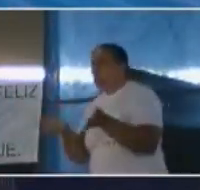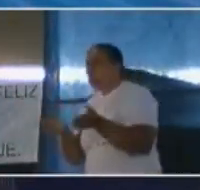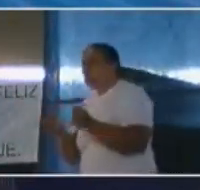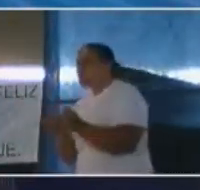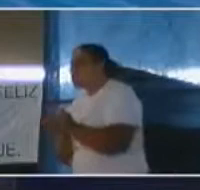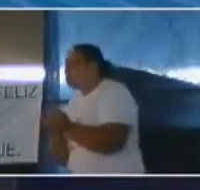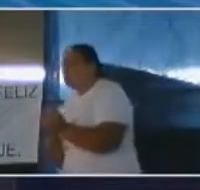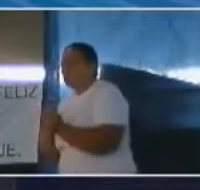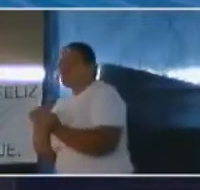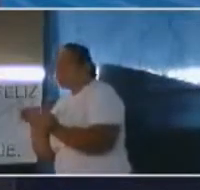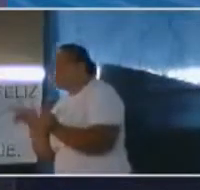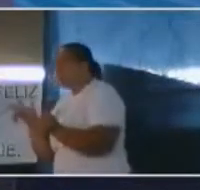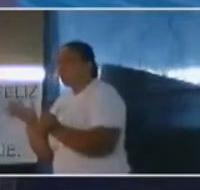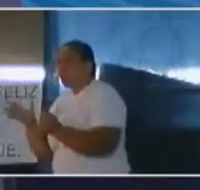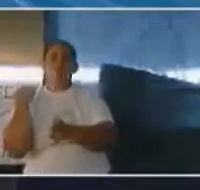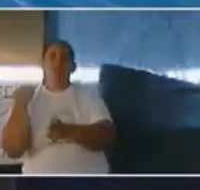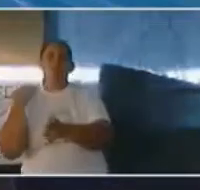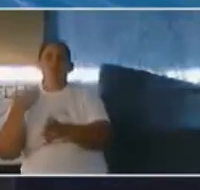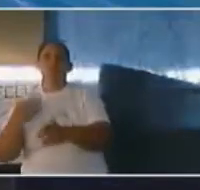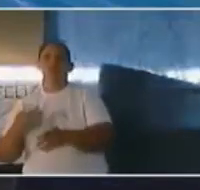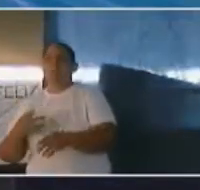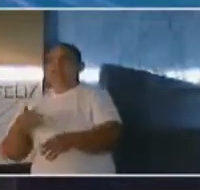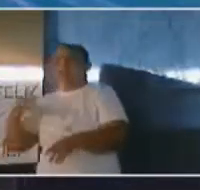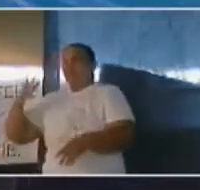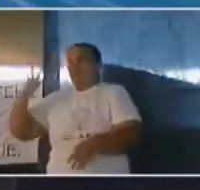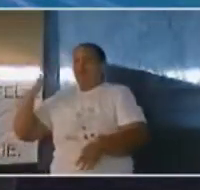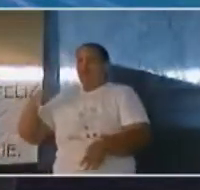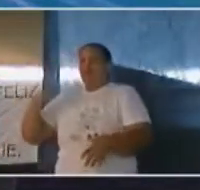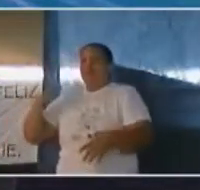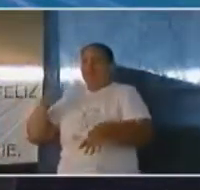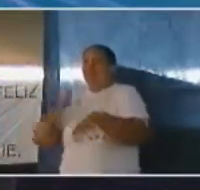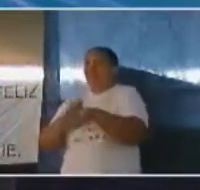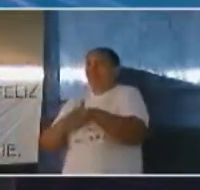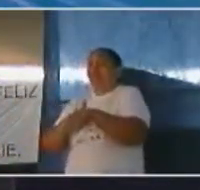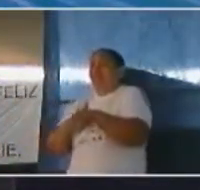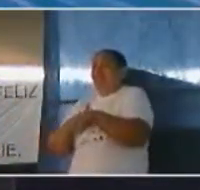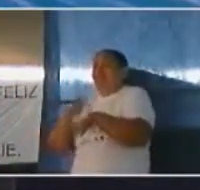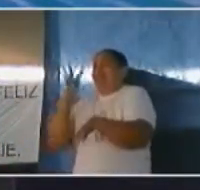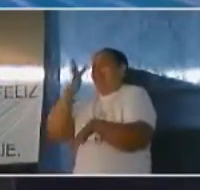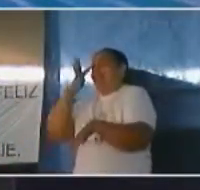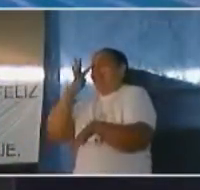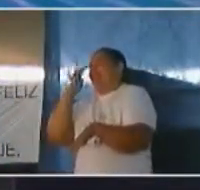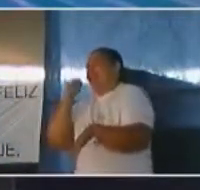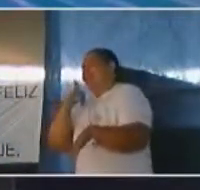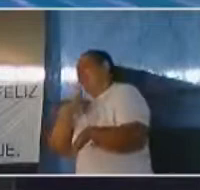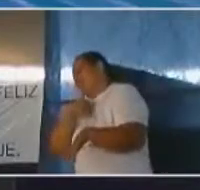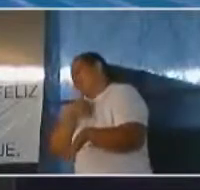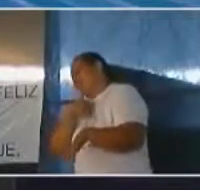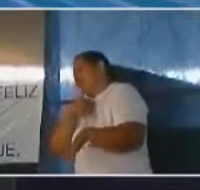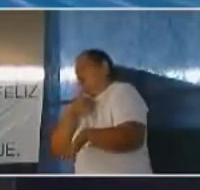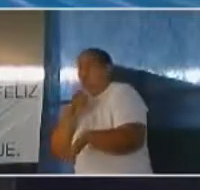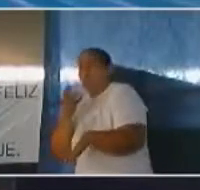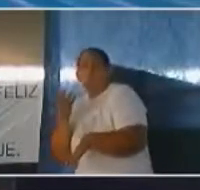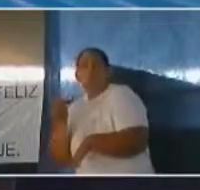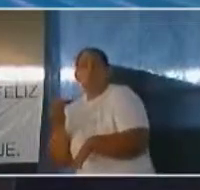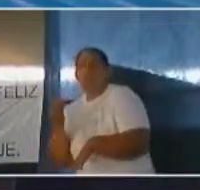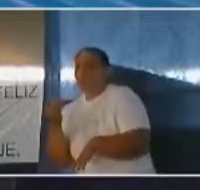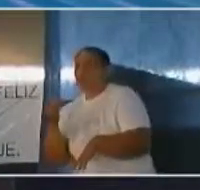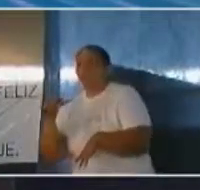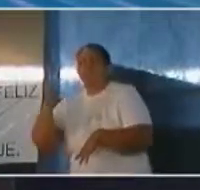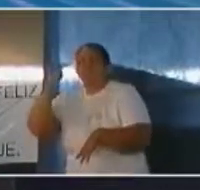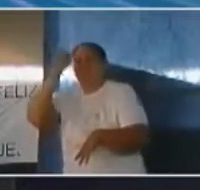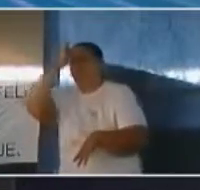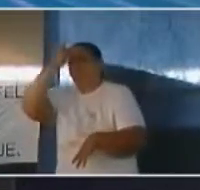muita coisa boa acontecendo. Depressão. Os índices de depressão na juventude são altíssimos. Só